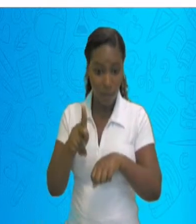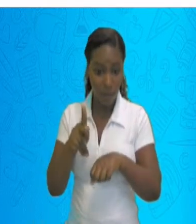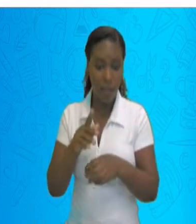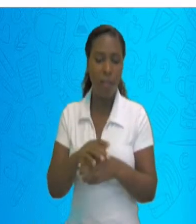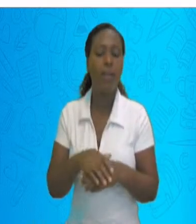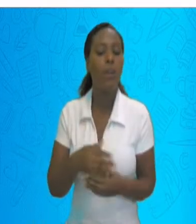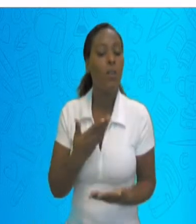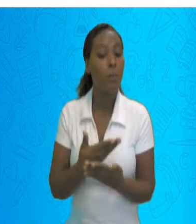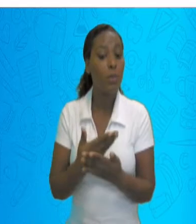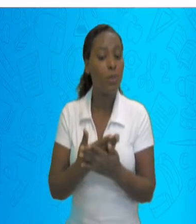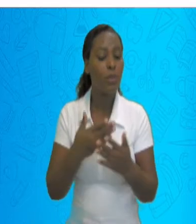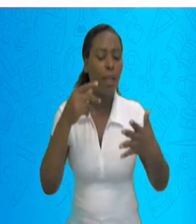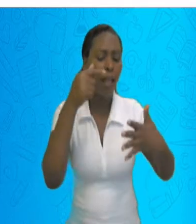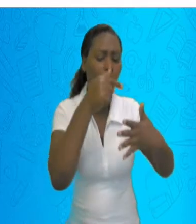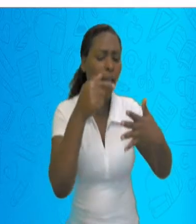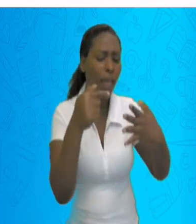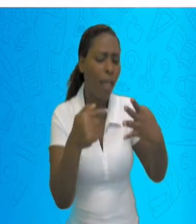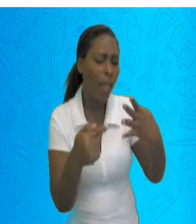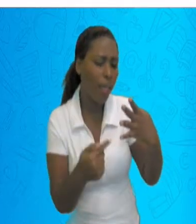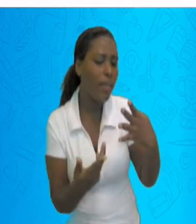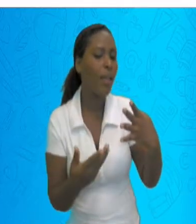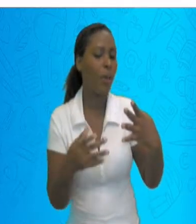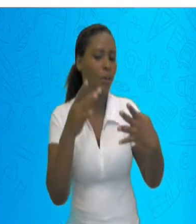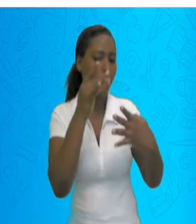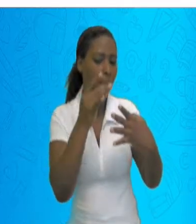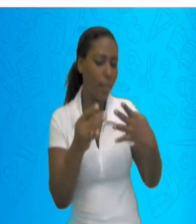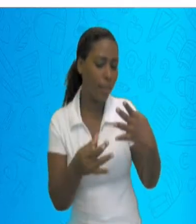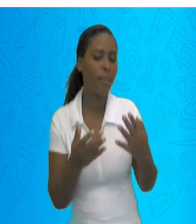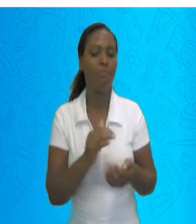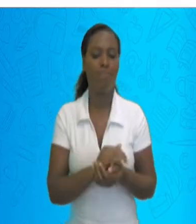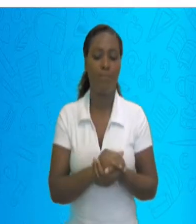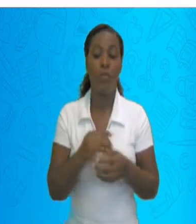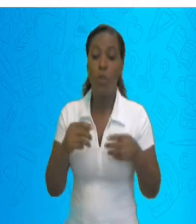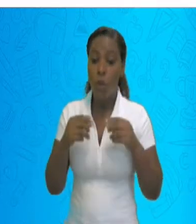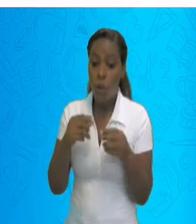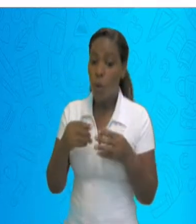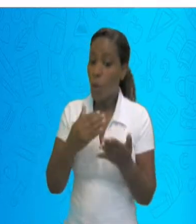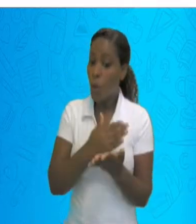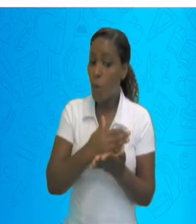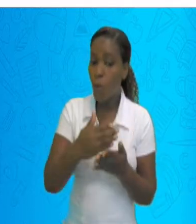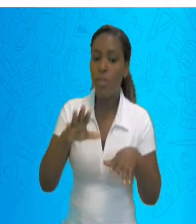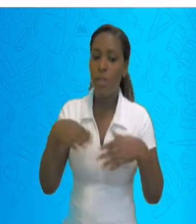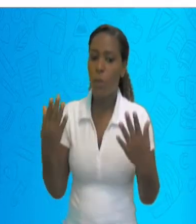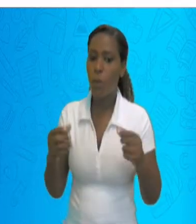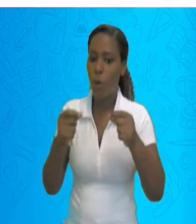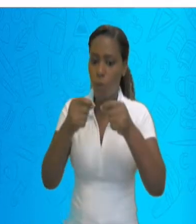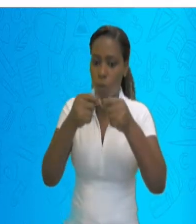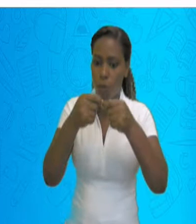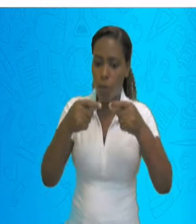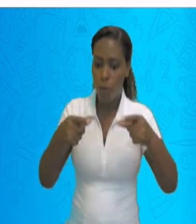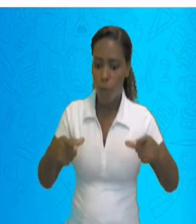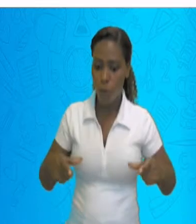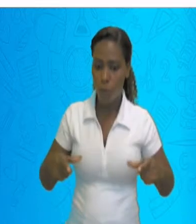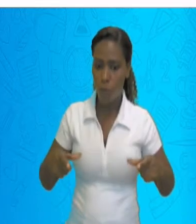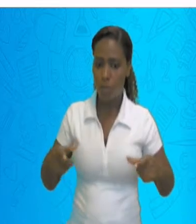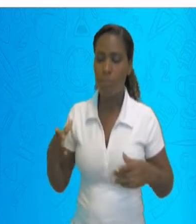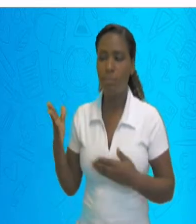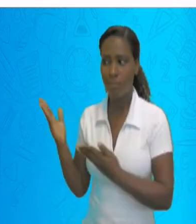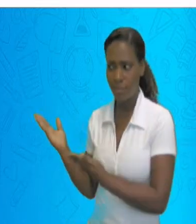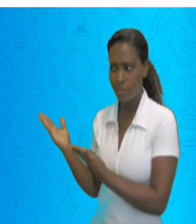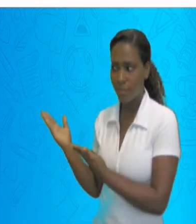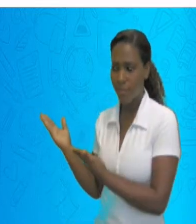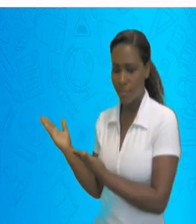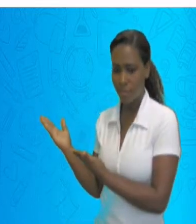Vamos começar pelo cone. O cone é um sólido geométrico que possui